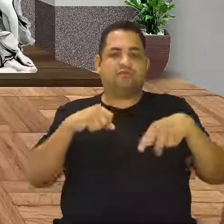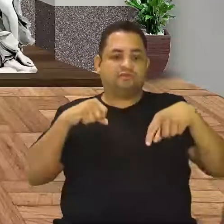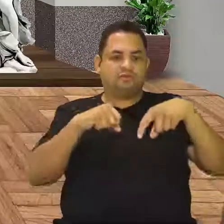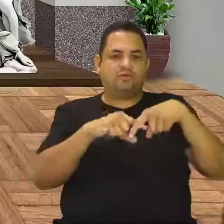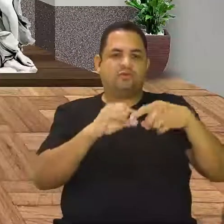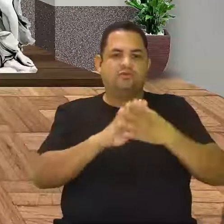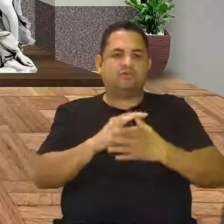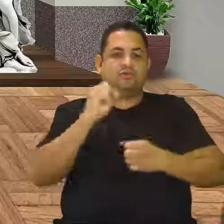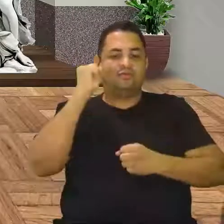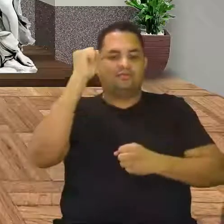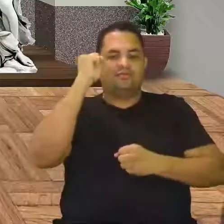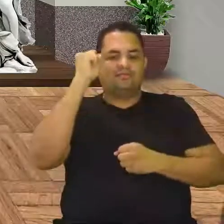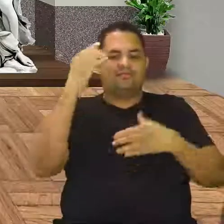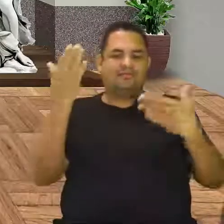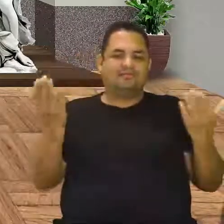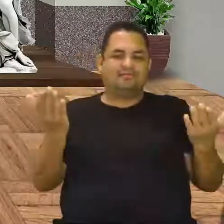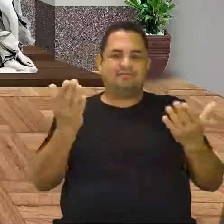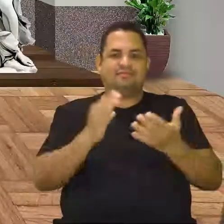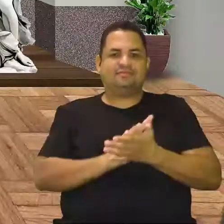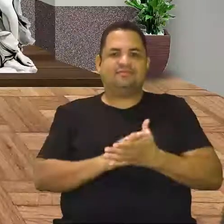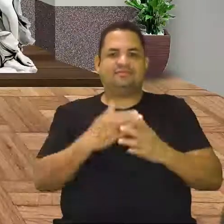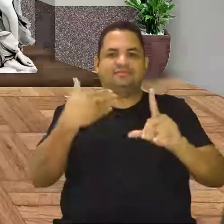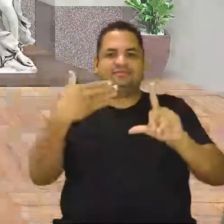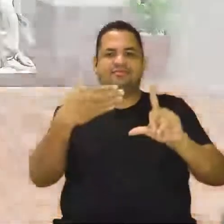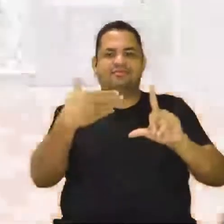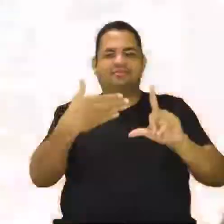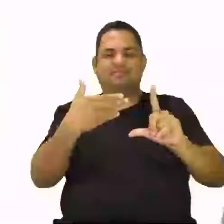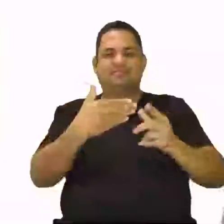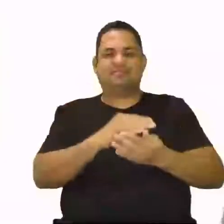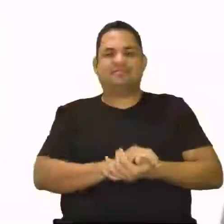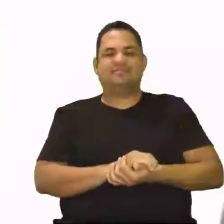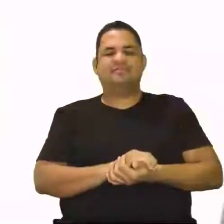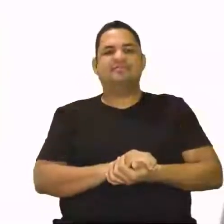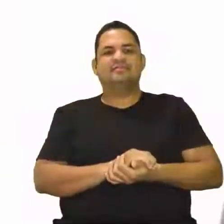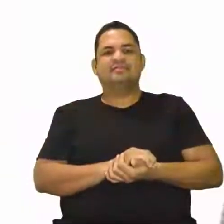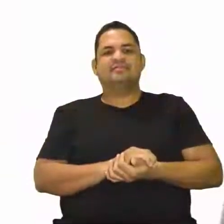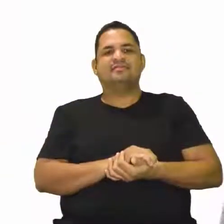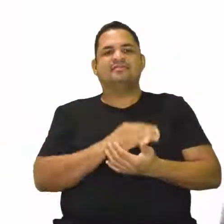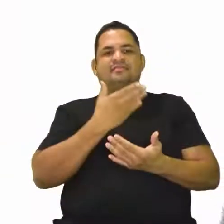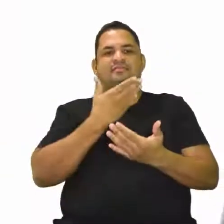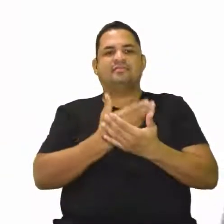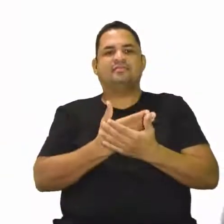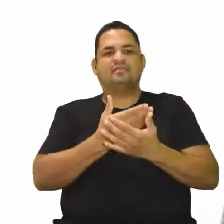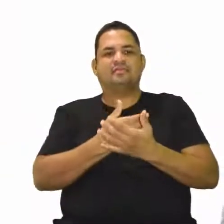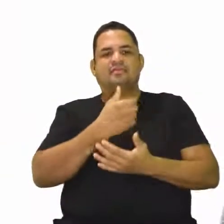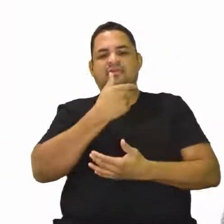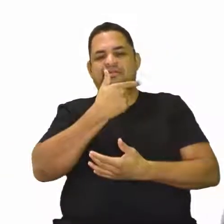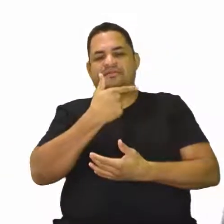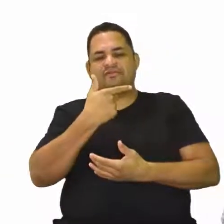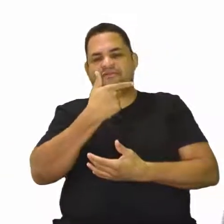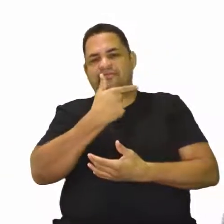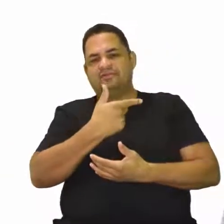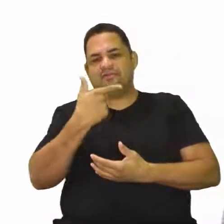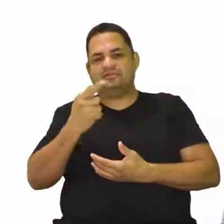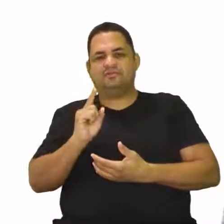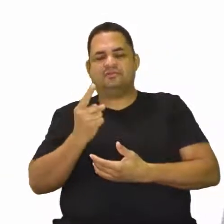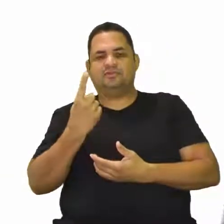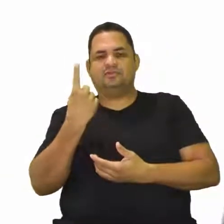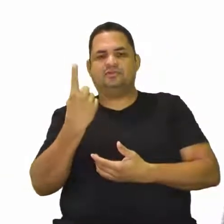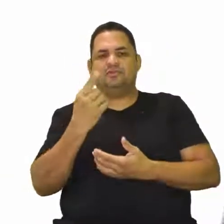comemorou Tá bom então saiba na tela Vamos lá comigo a aula 22.1